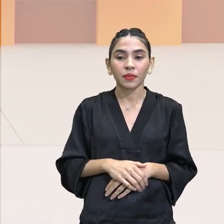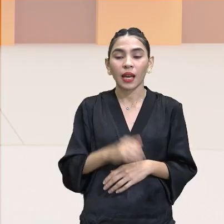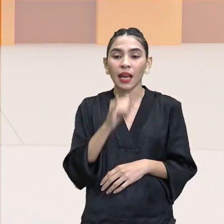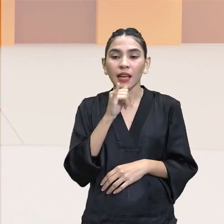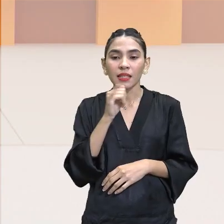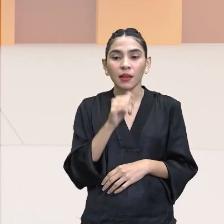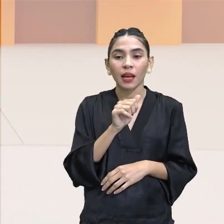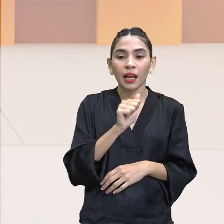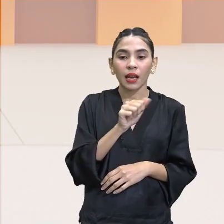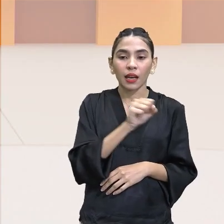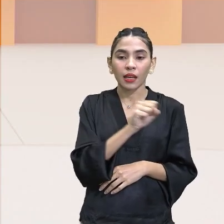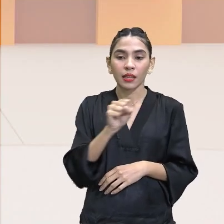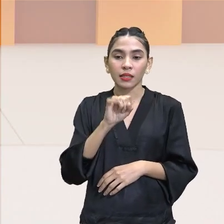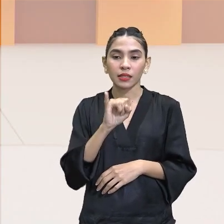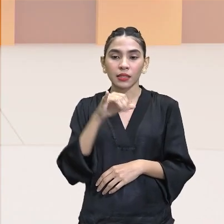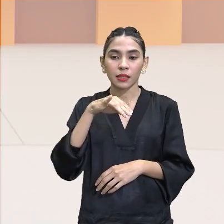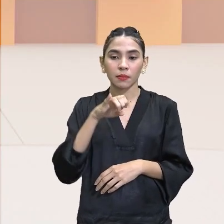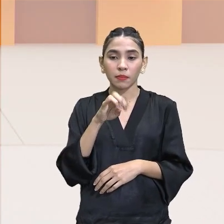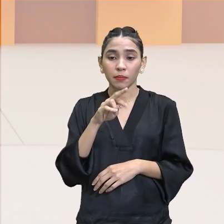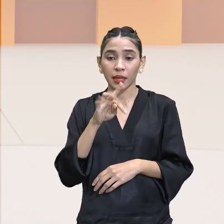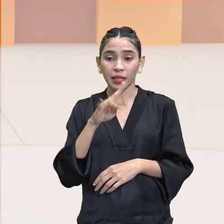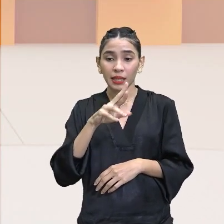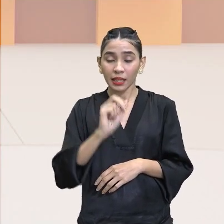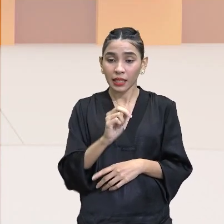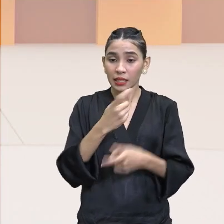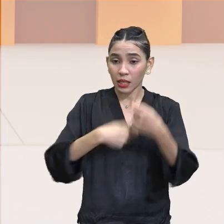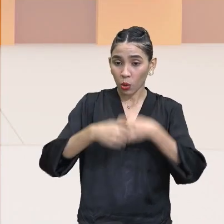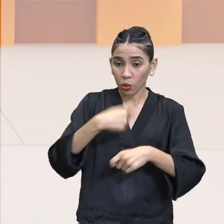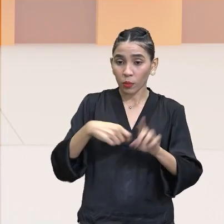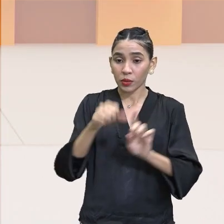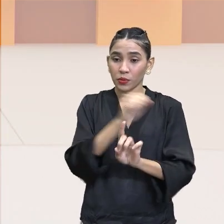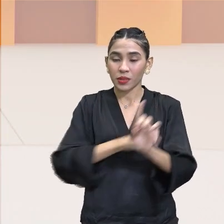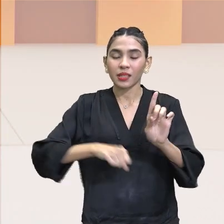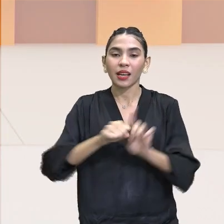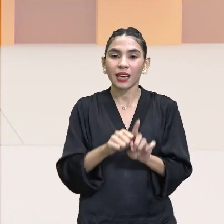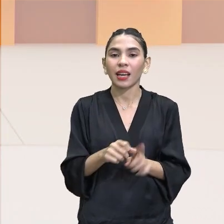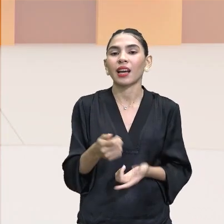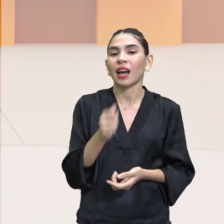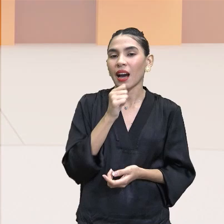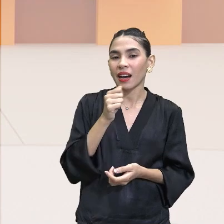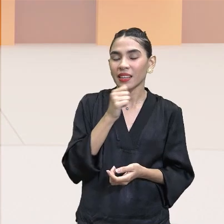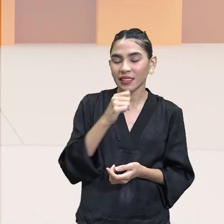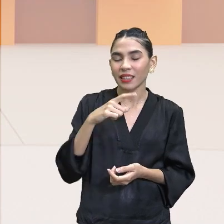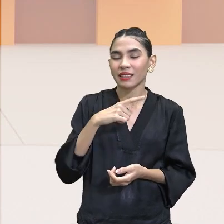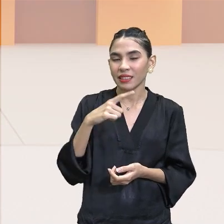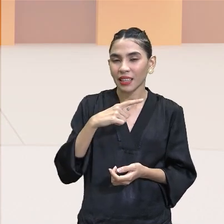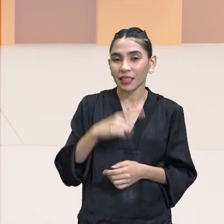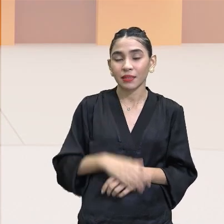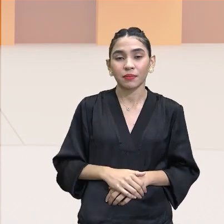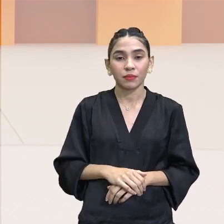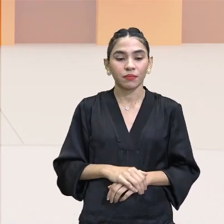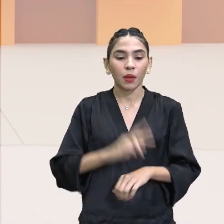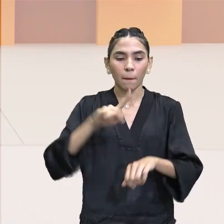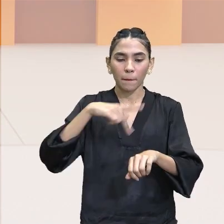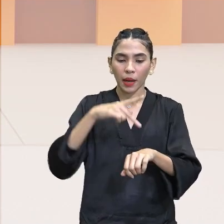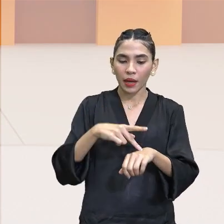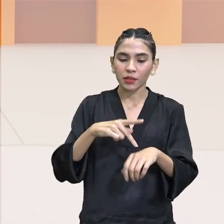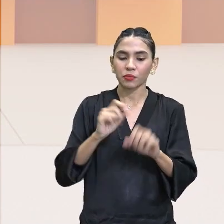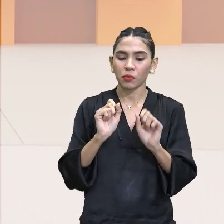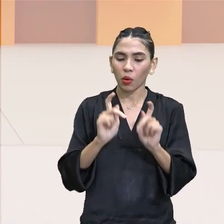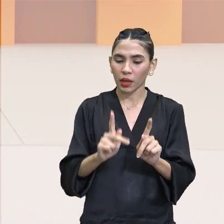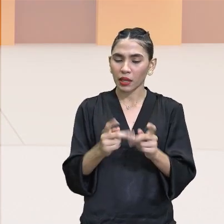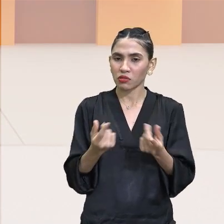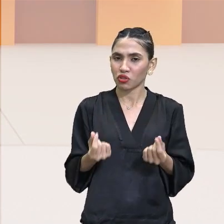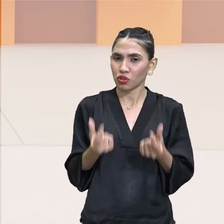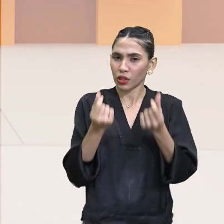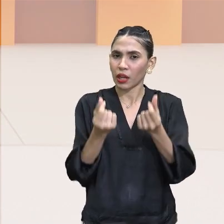assimetrias econômicas e sociais que ainda existem entre os países. Ora, tá tudo bem, tem muito dinheiro circulando aí,